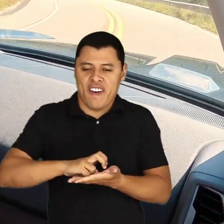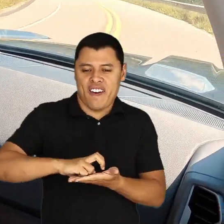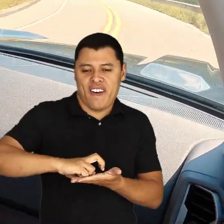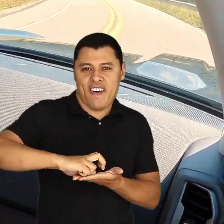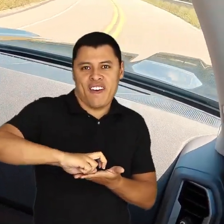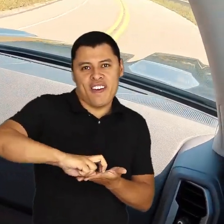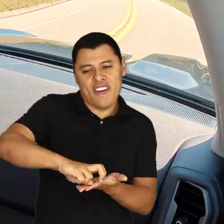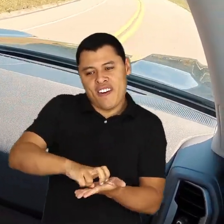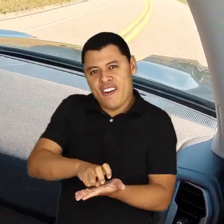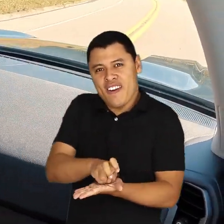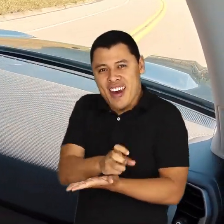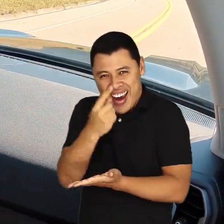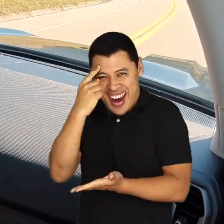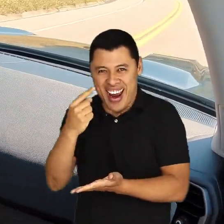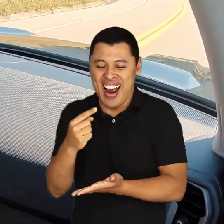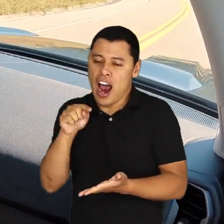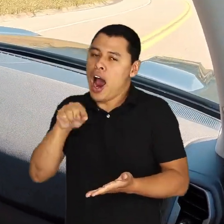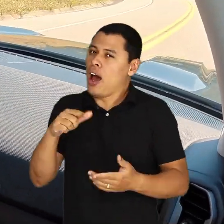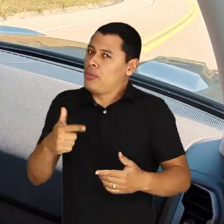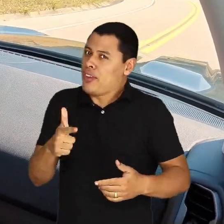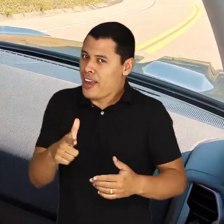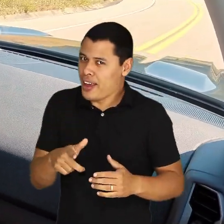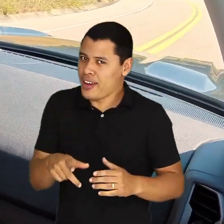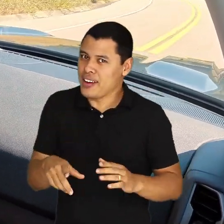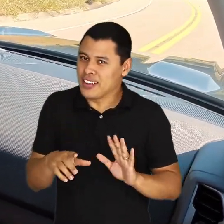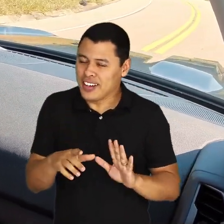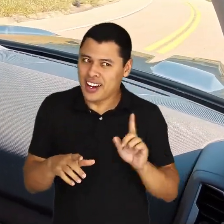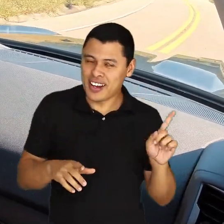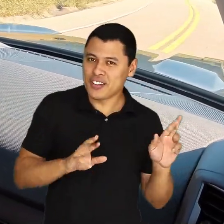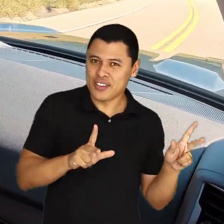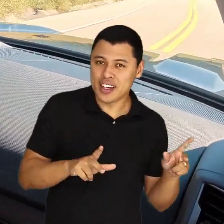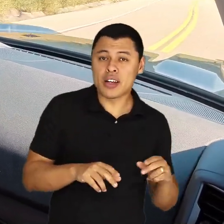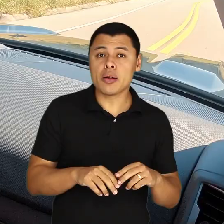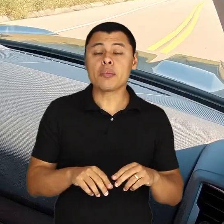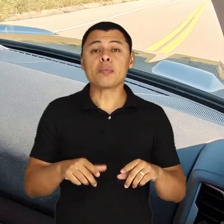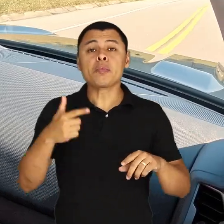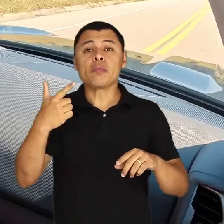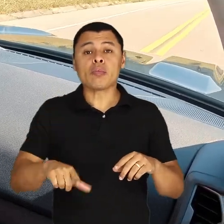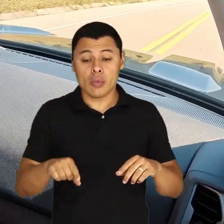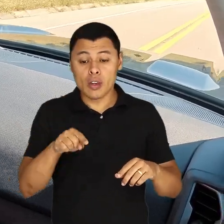precisa sair deslizando com o veículo de lado, né? E aqui tem